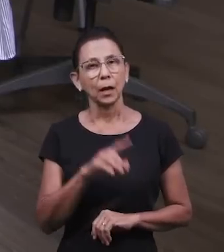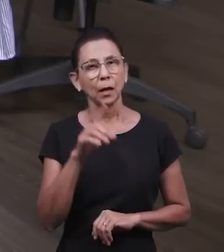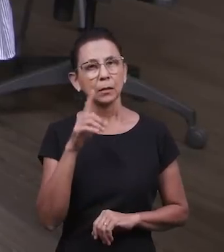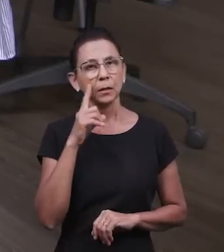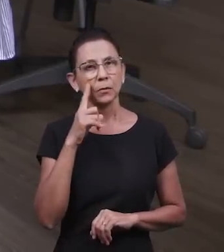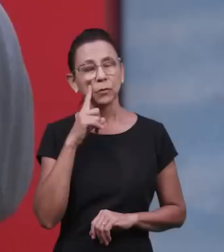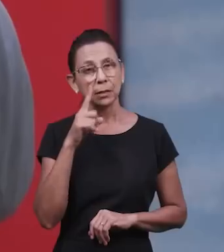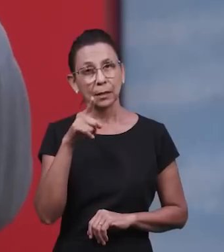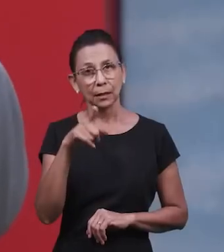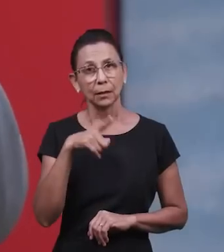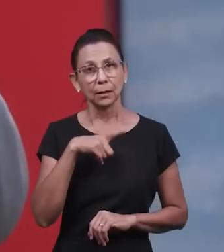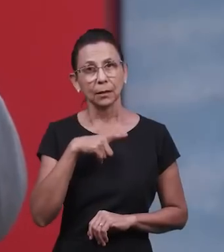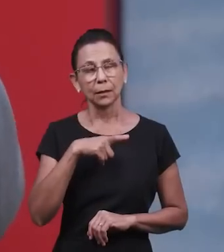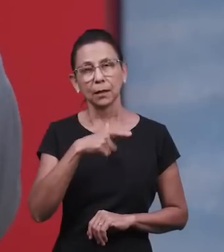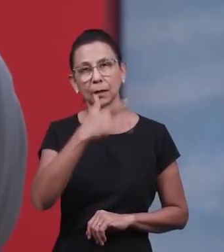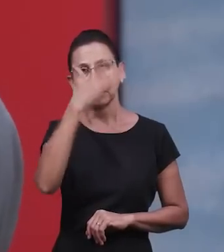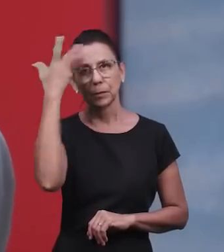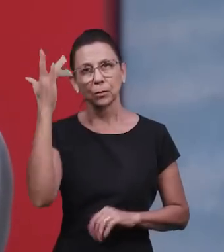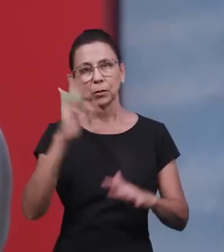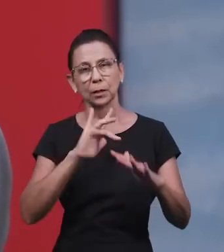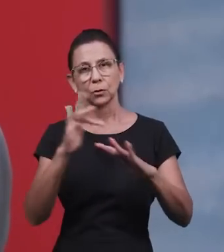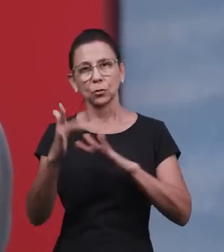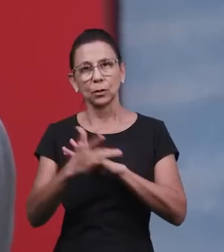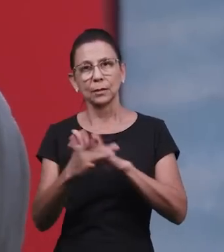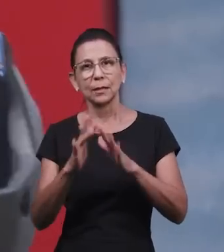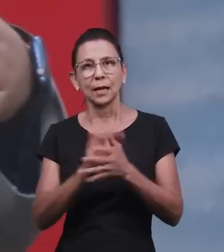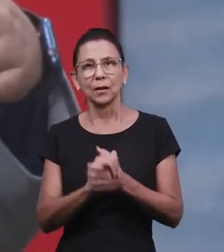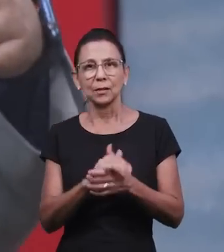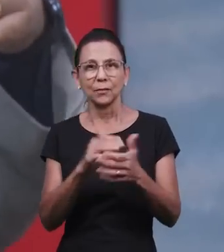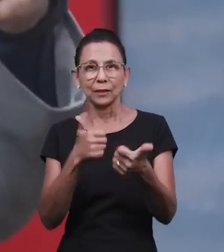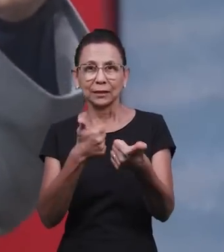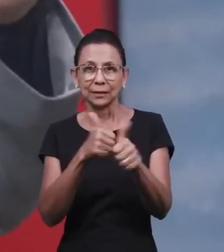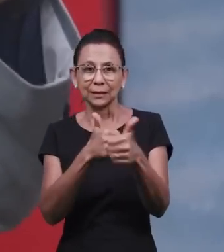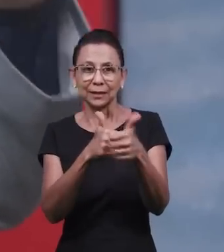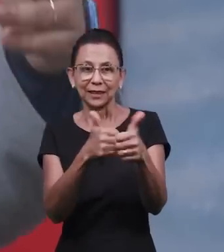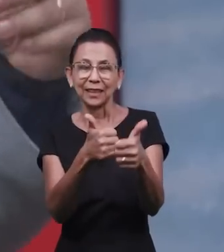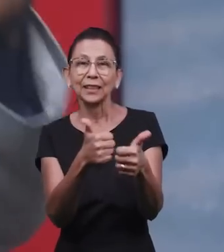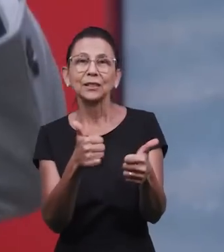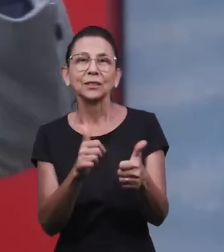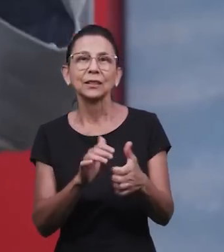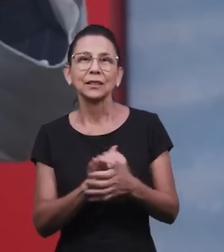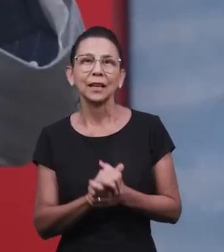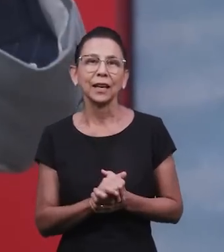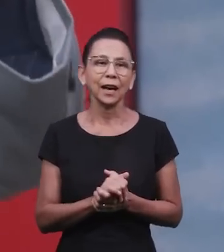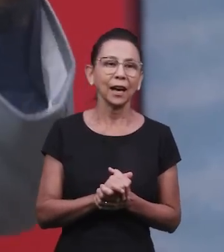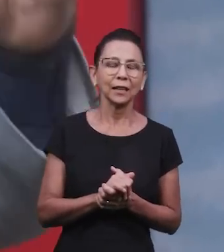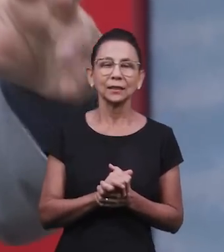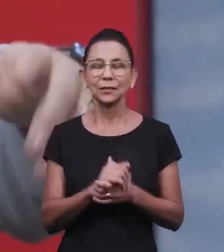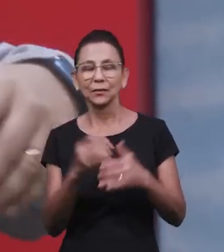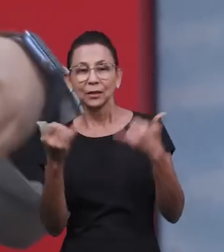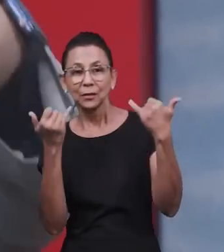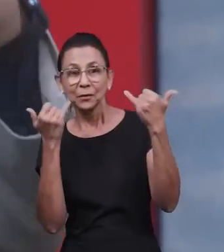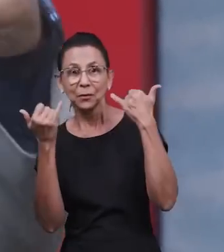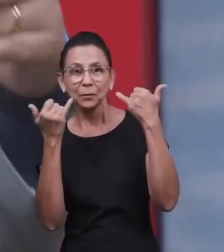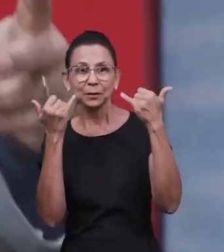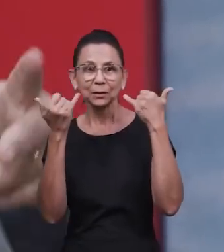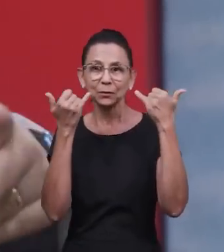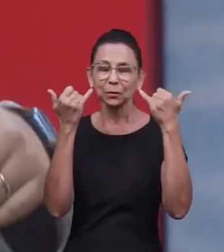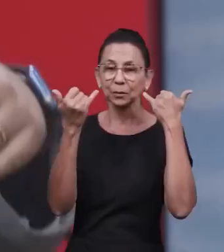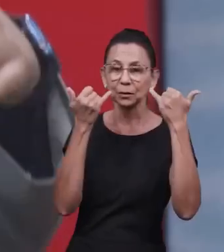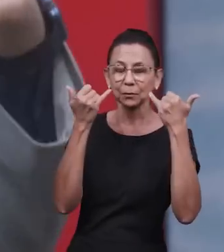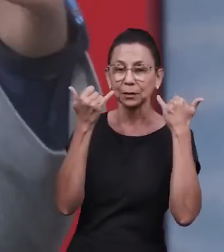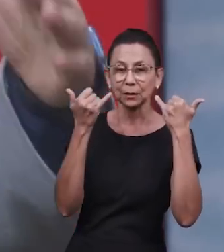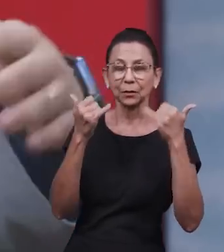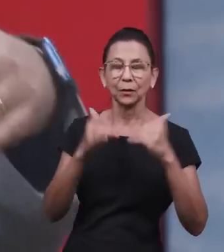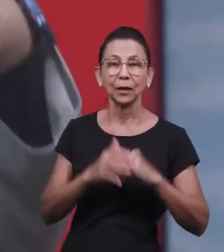seguindo. Diminuir a quantidade de pessoas que a gente está seguindo. Às vezes a gente vai... É tão fácil você seguir uma nova pessoa que você vai acumulando